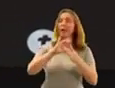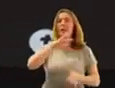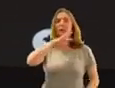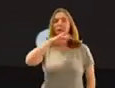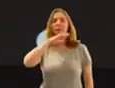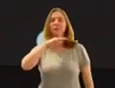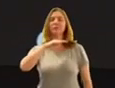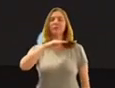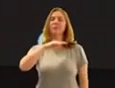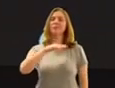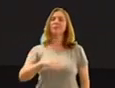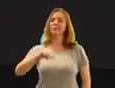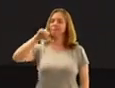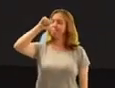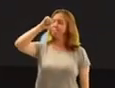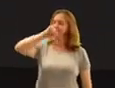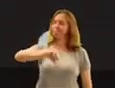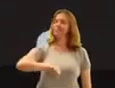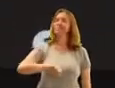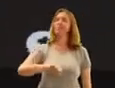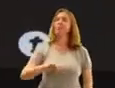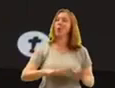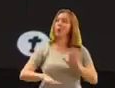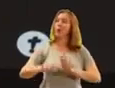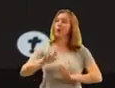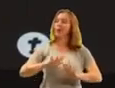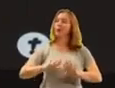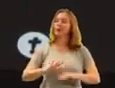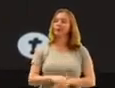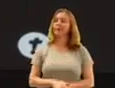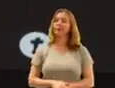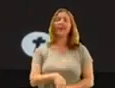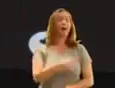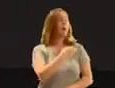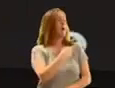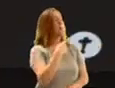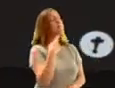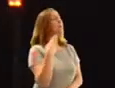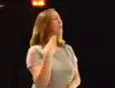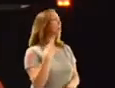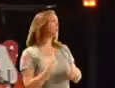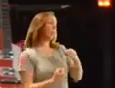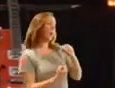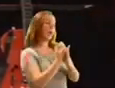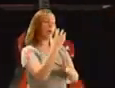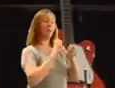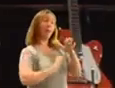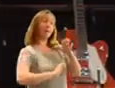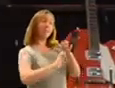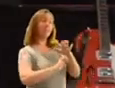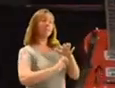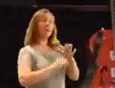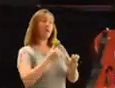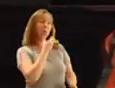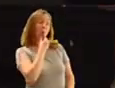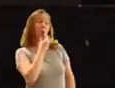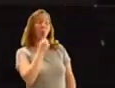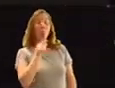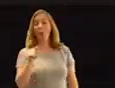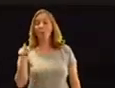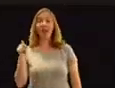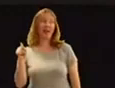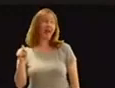certo. Ah, pastor, estou montando um negócio aí com fulano de tal. Cara, mas o fulano de tal não é um cara